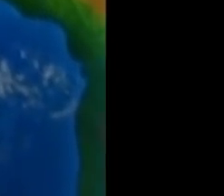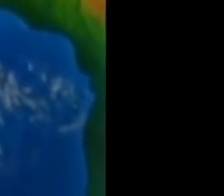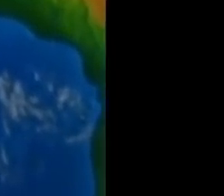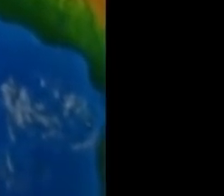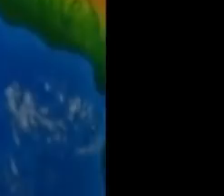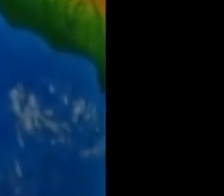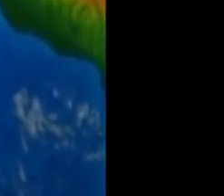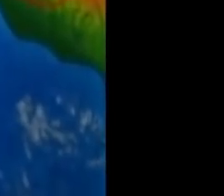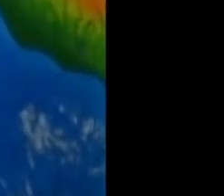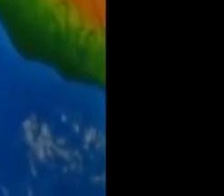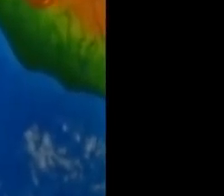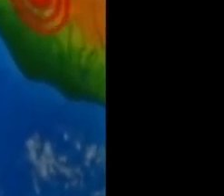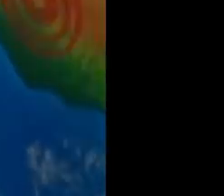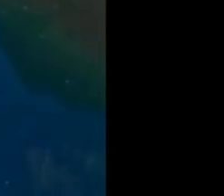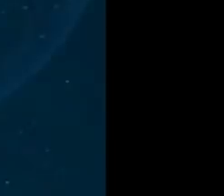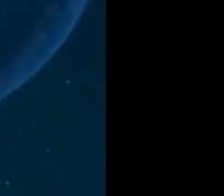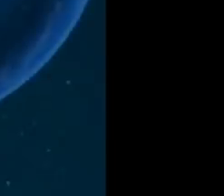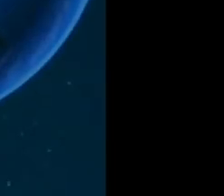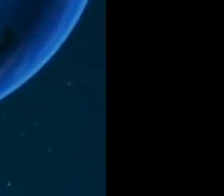Música